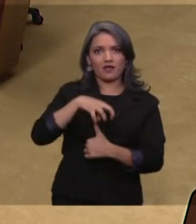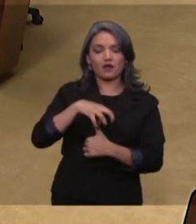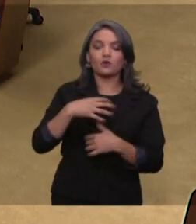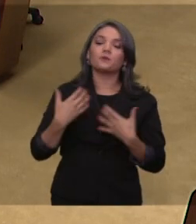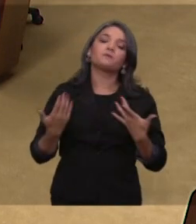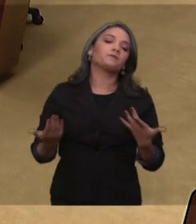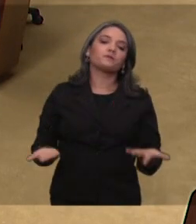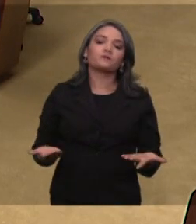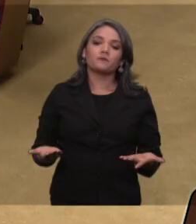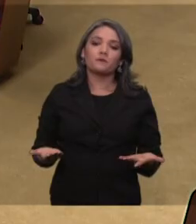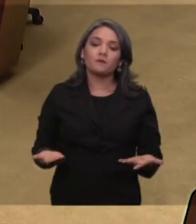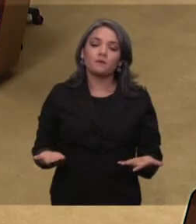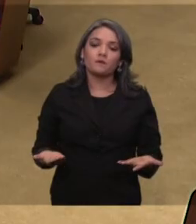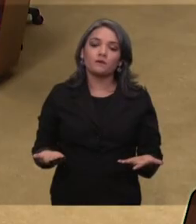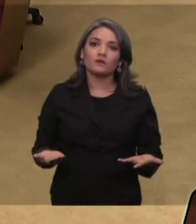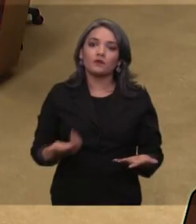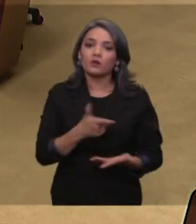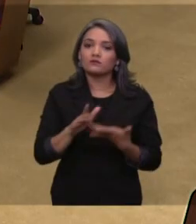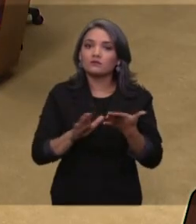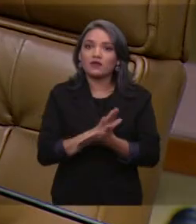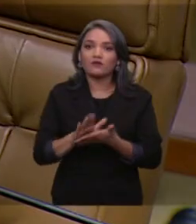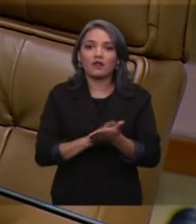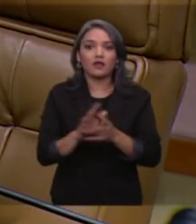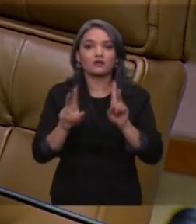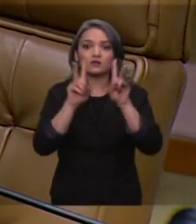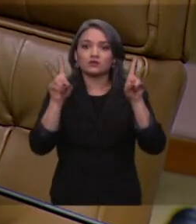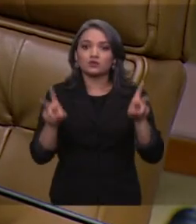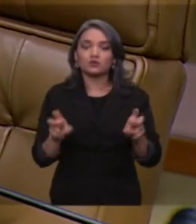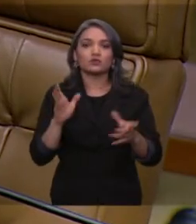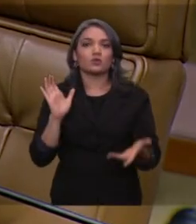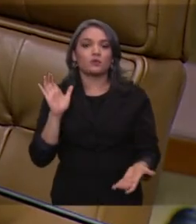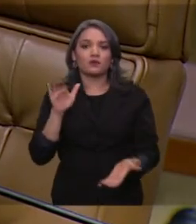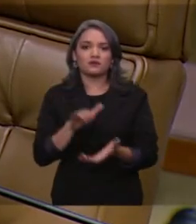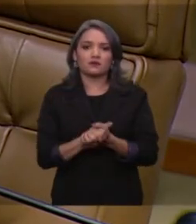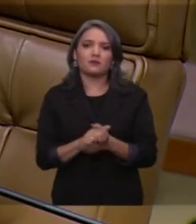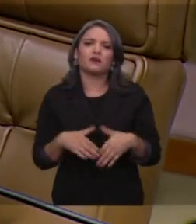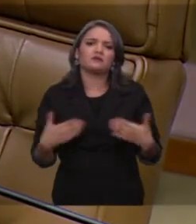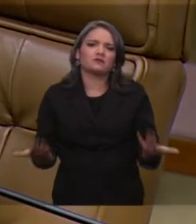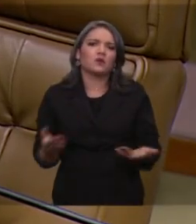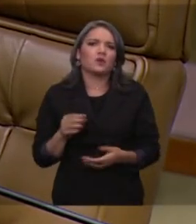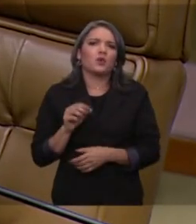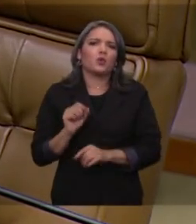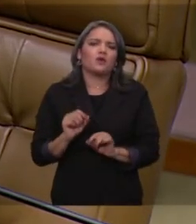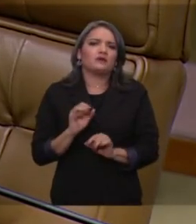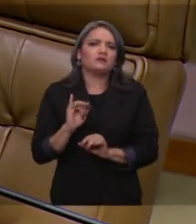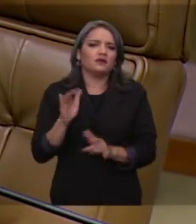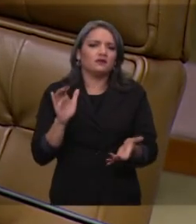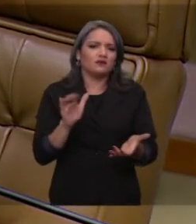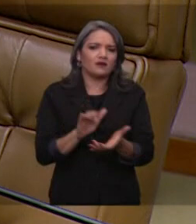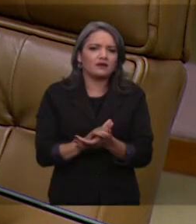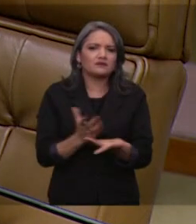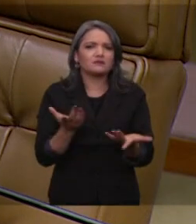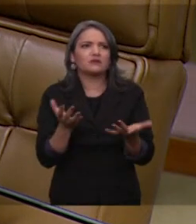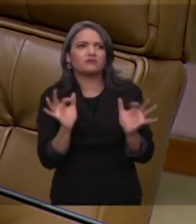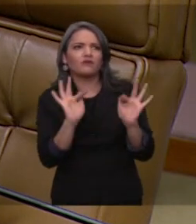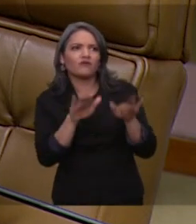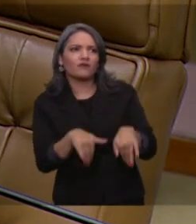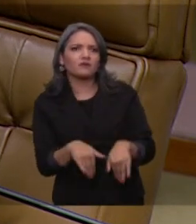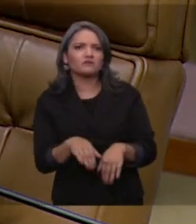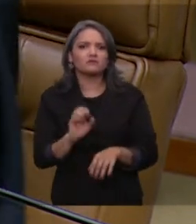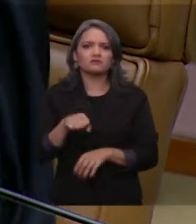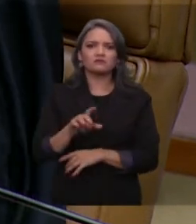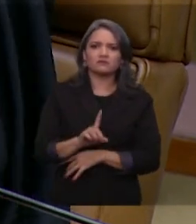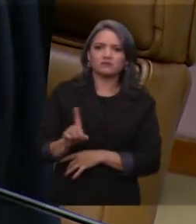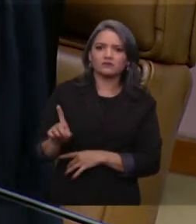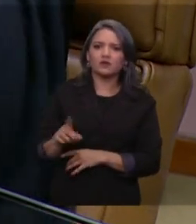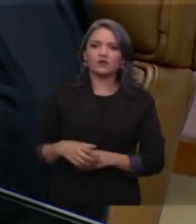não trouxe absolutamente nada em relação ao casamento, se nem regulamentava se era dissolúvel ou não, mas como era